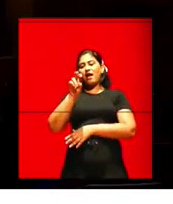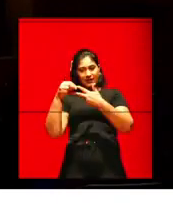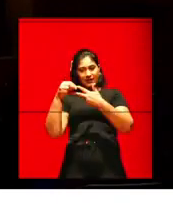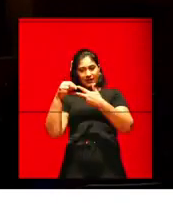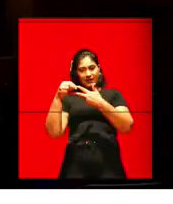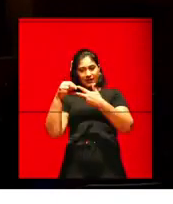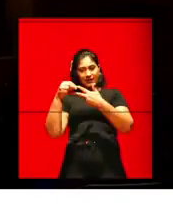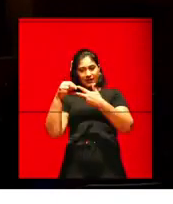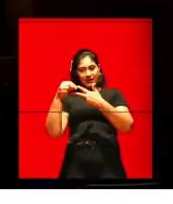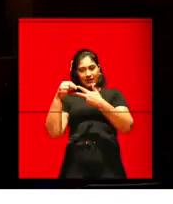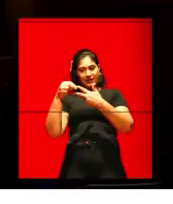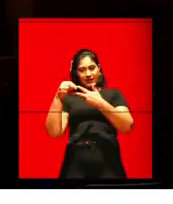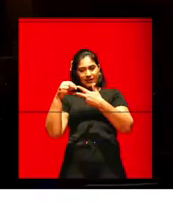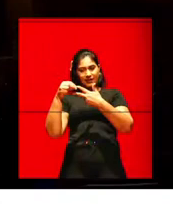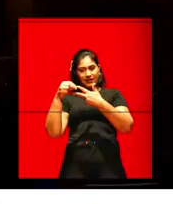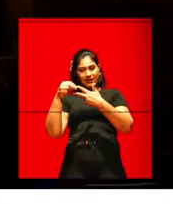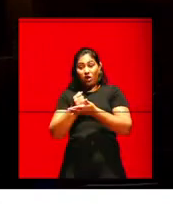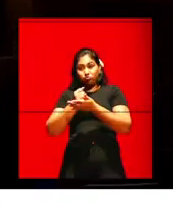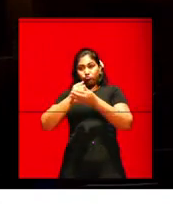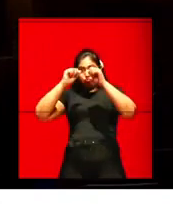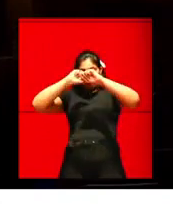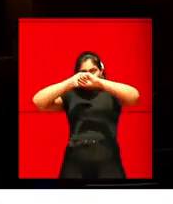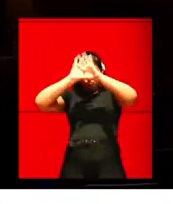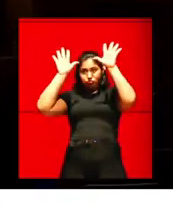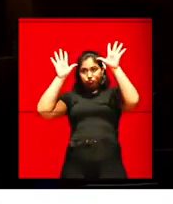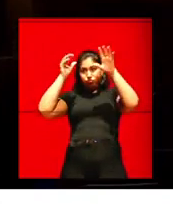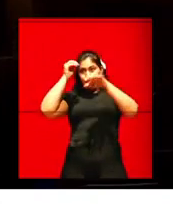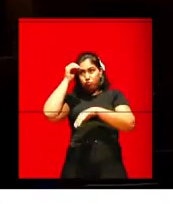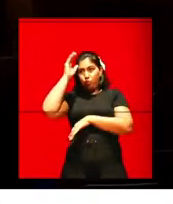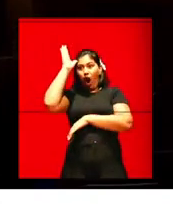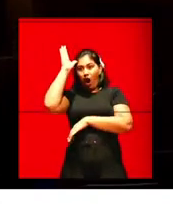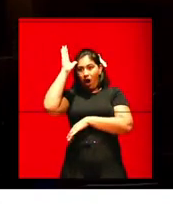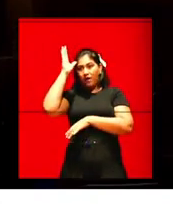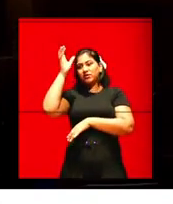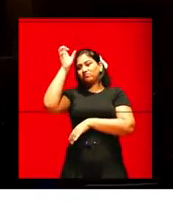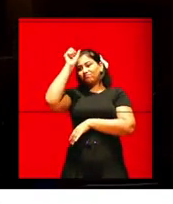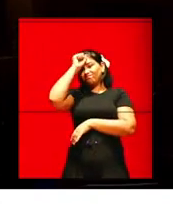podem utilizar para estar aprimorando o conhecimento de vocês